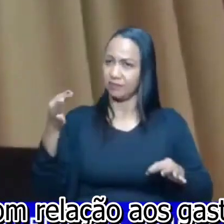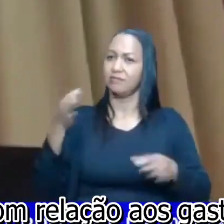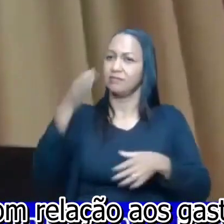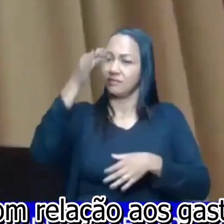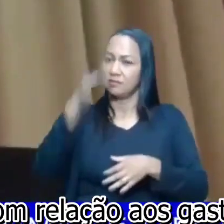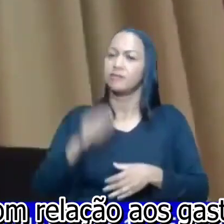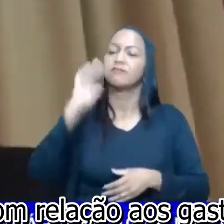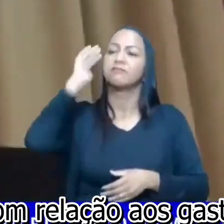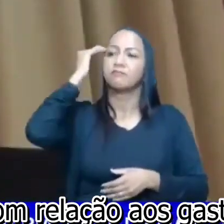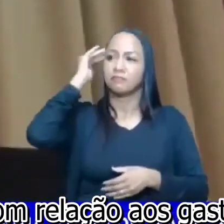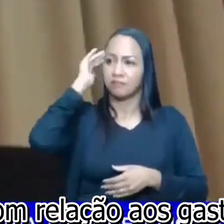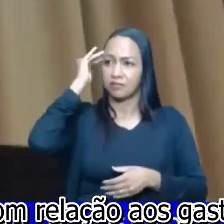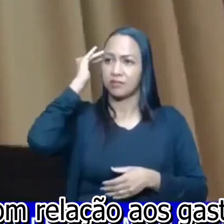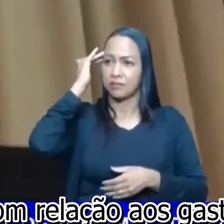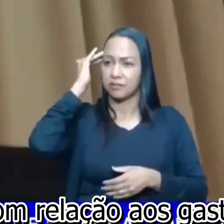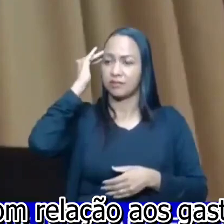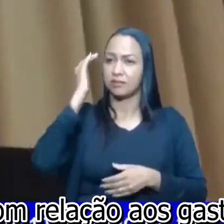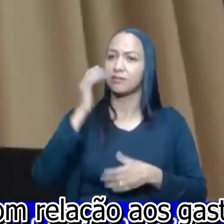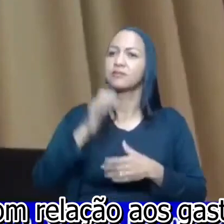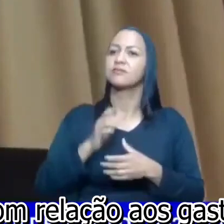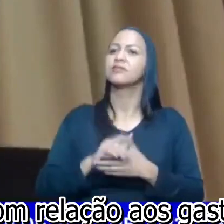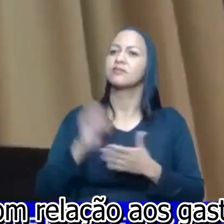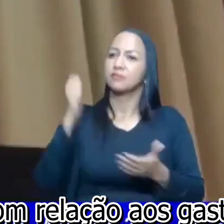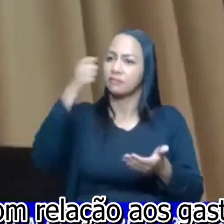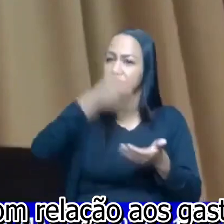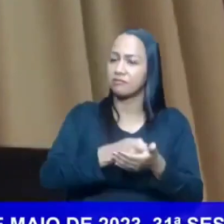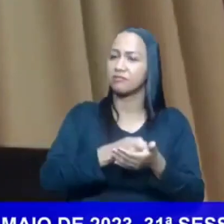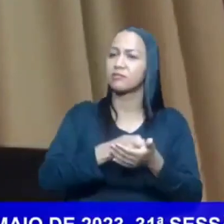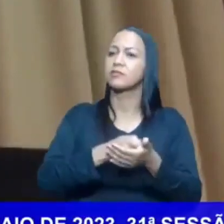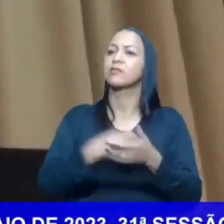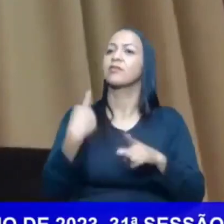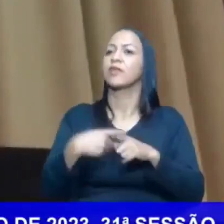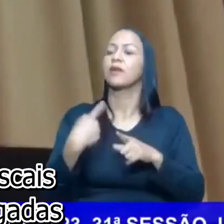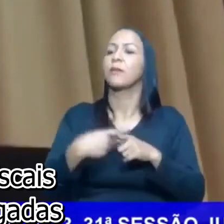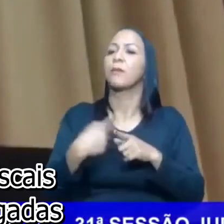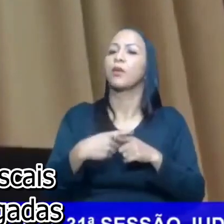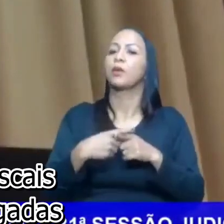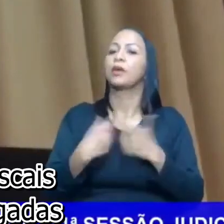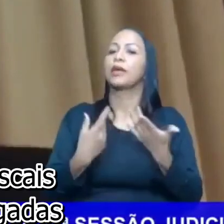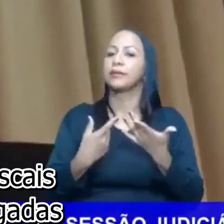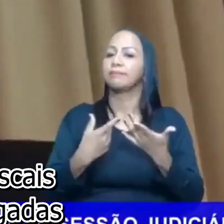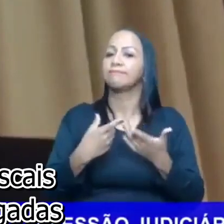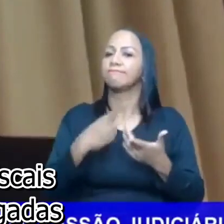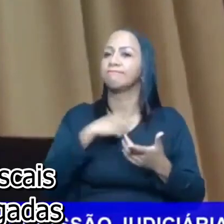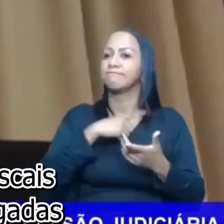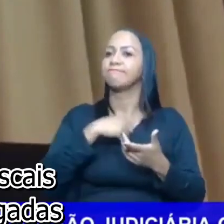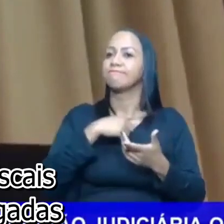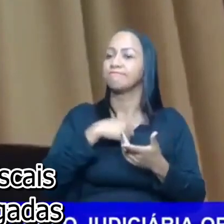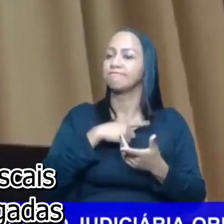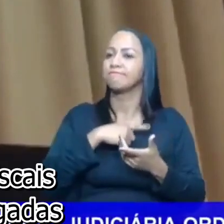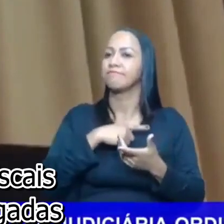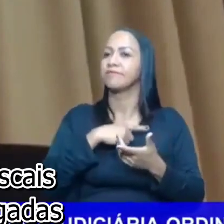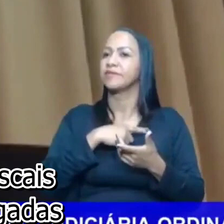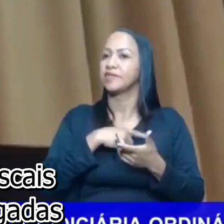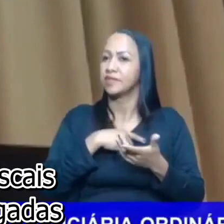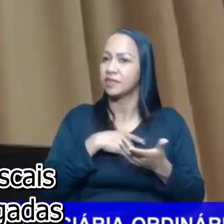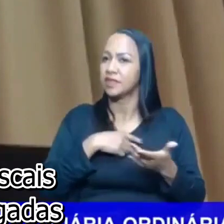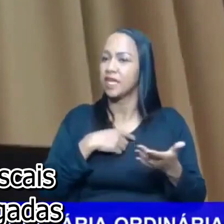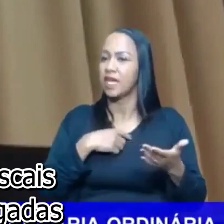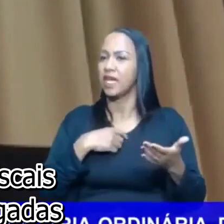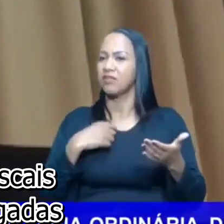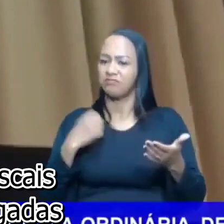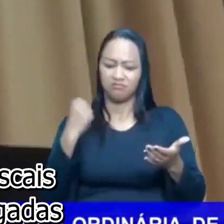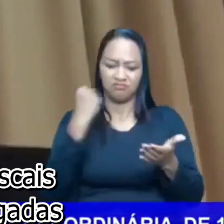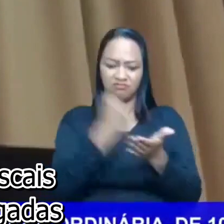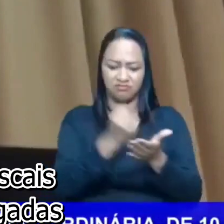nosso entender, com relação aos gastos, porque aponta, inclusive, aqui nas notas fiscais,